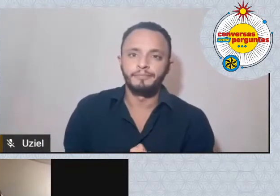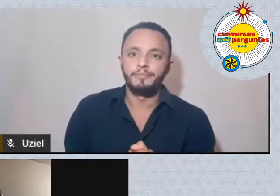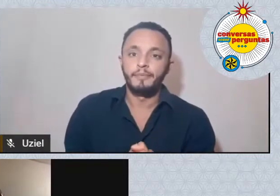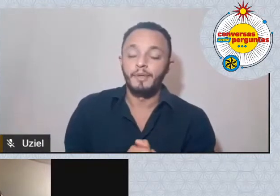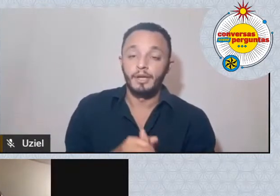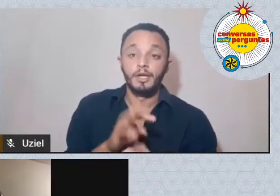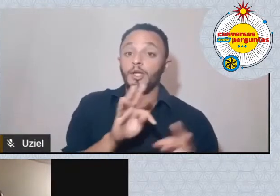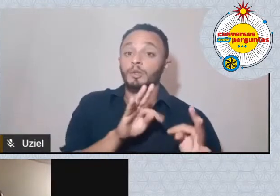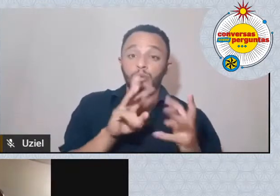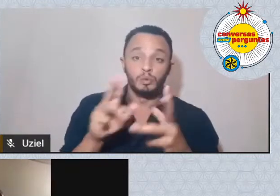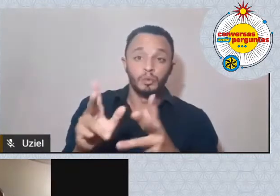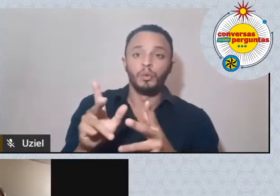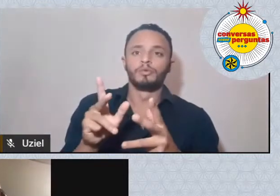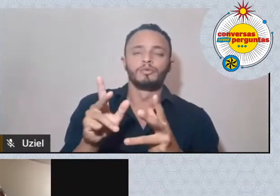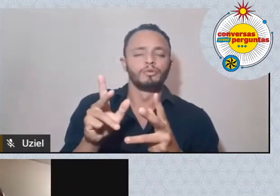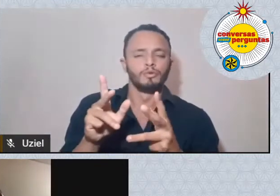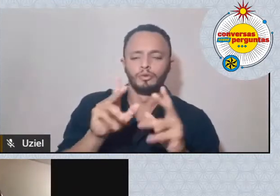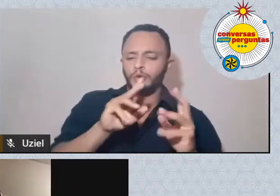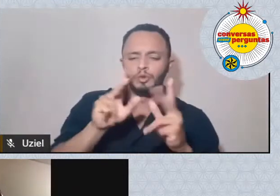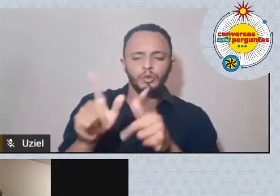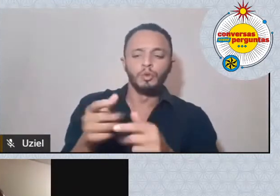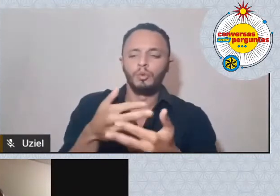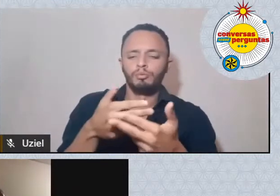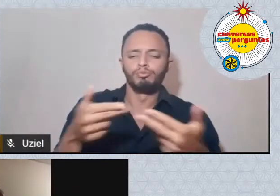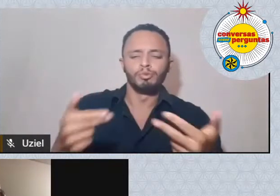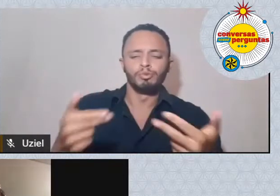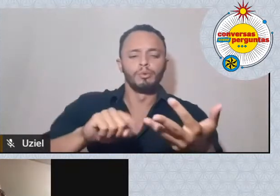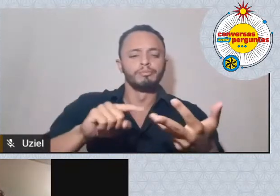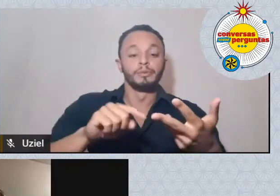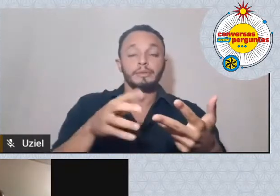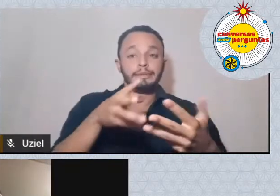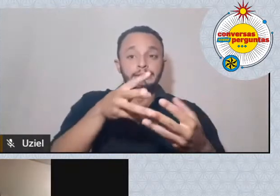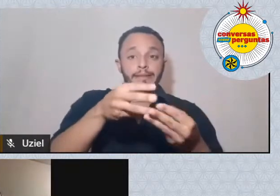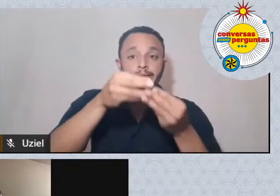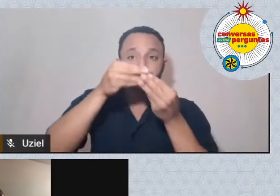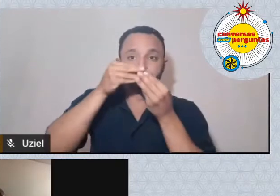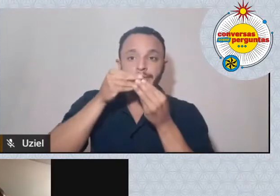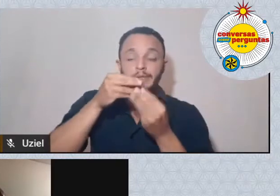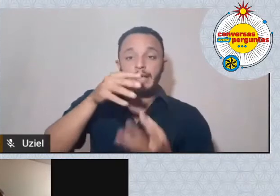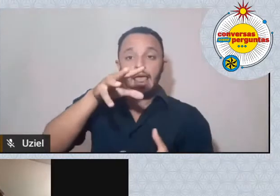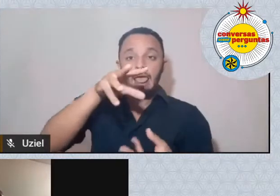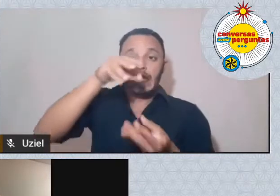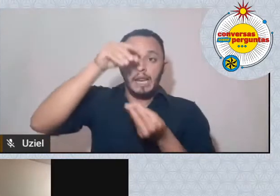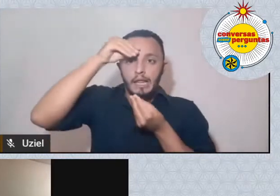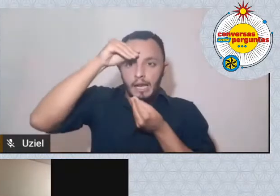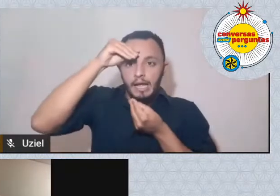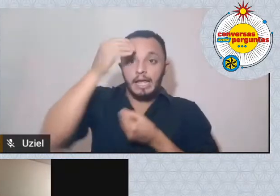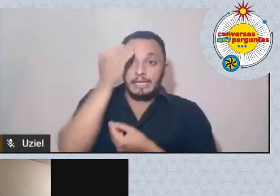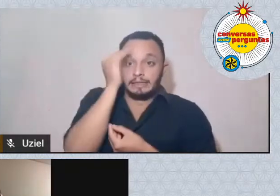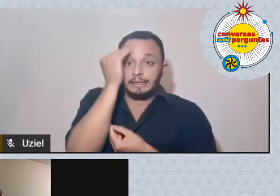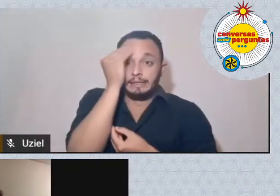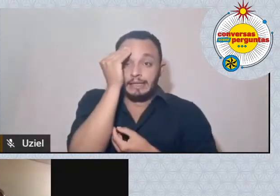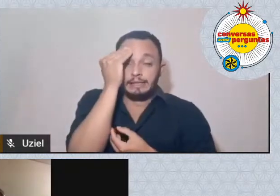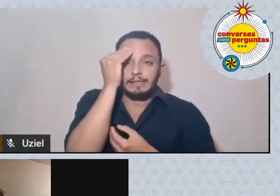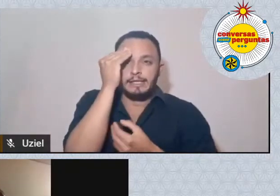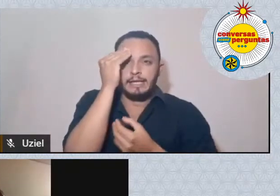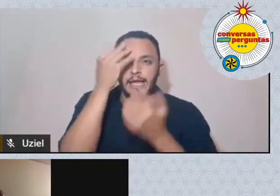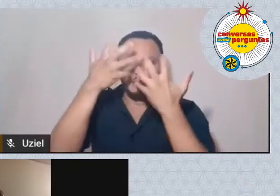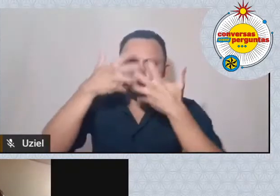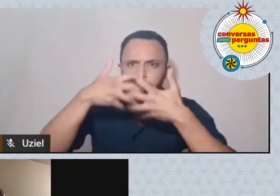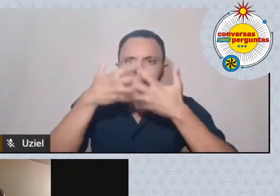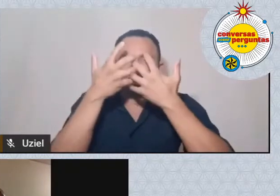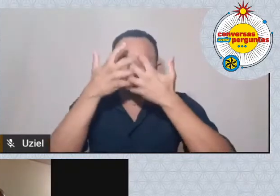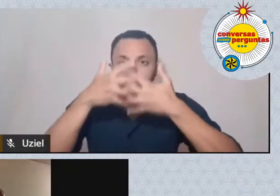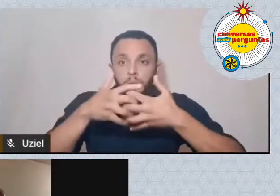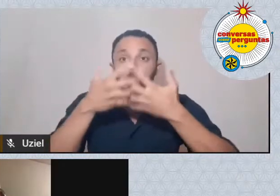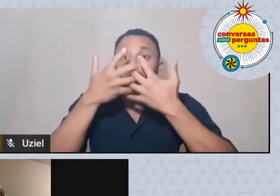mesmo tempo. Reconhecer todas ao mesmo tempo. Né? Isso é a complexidade, mas isso também é a graça da coisa.